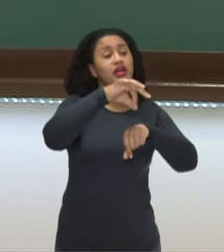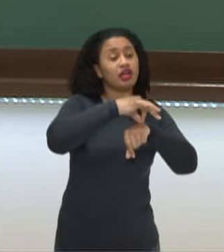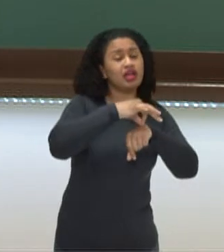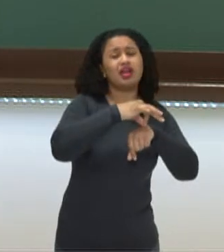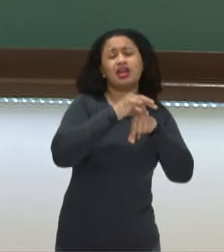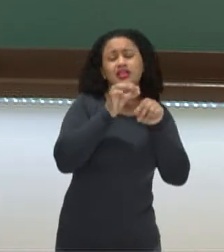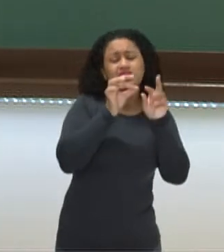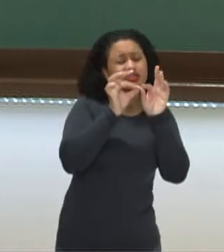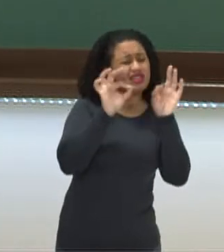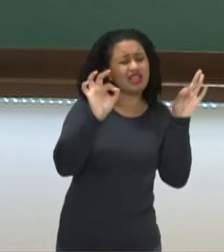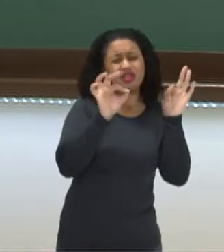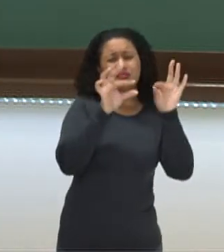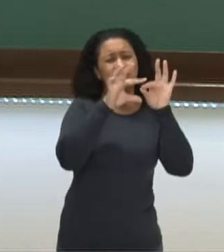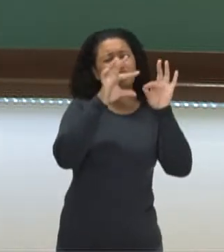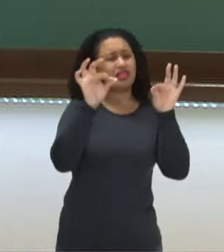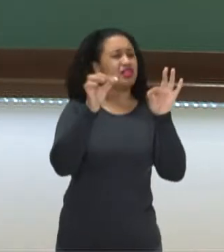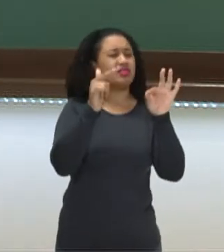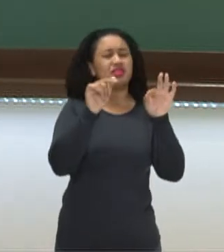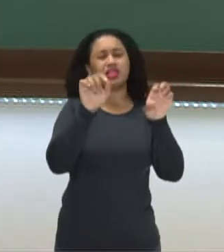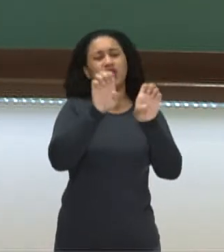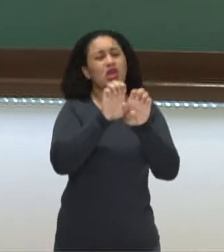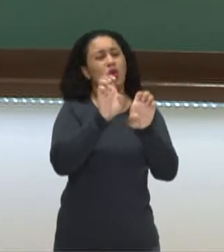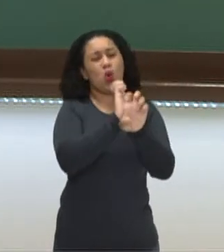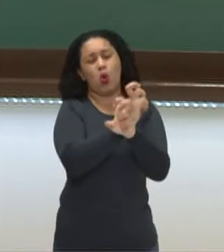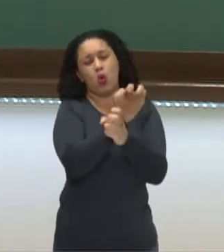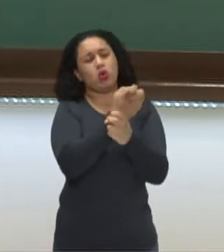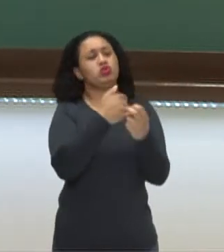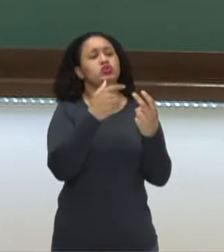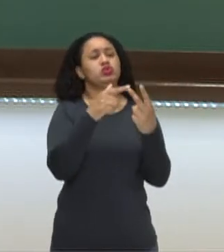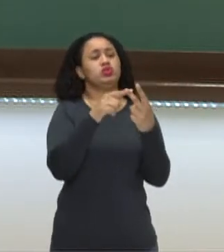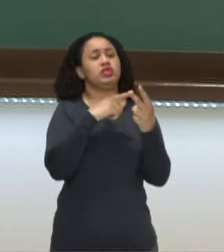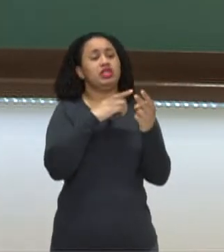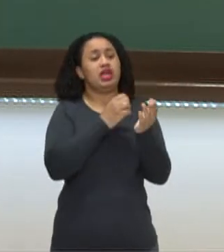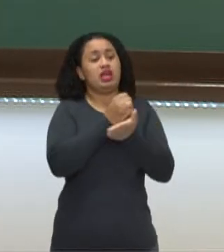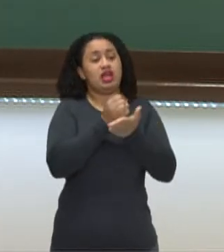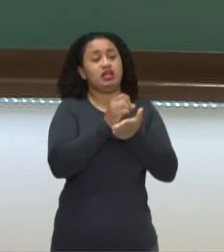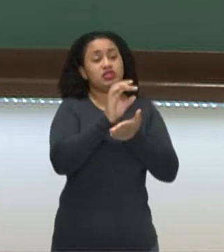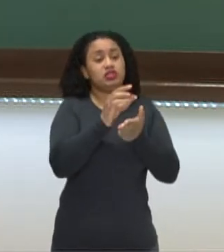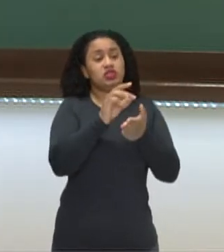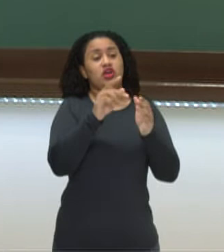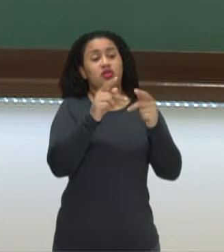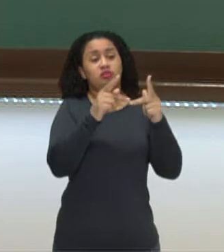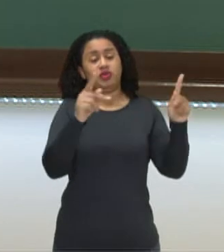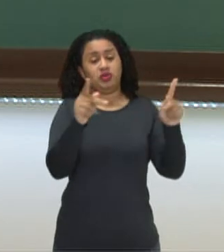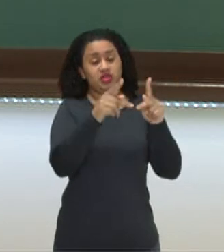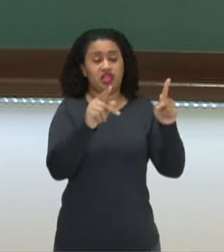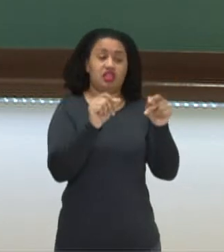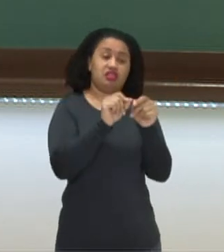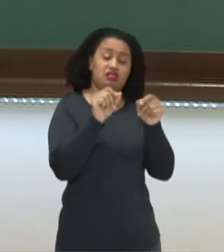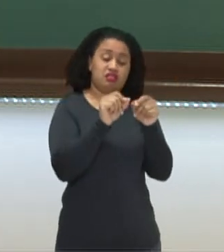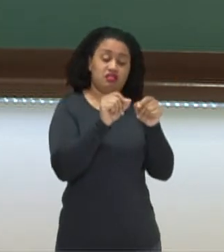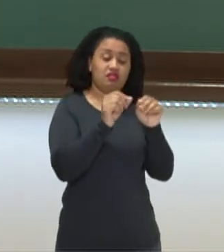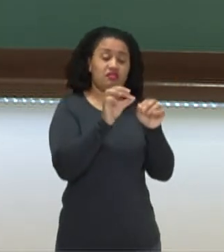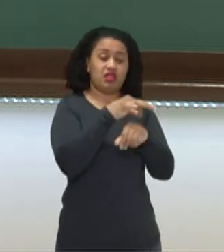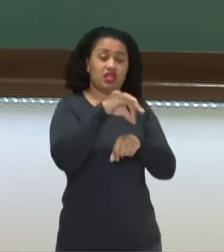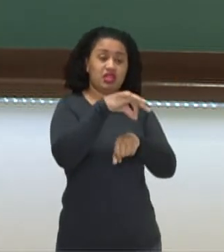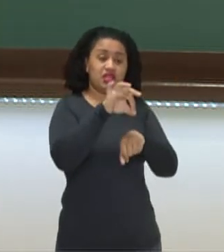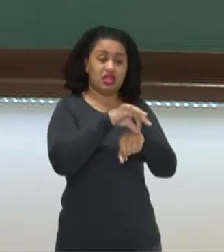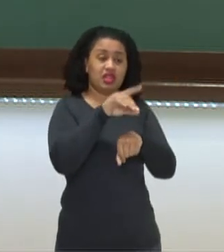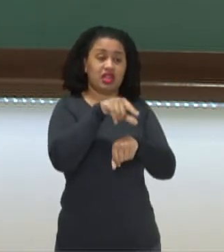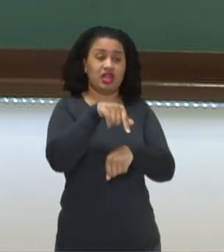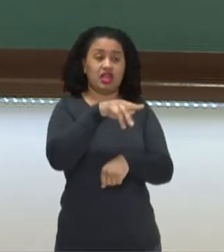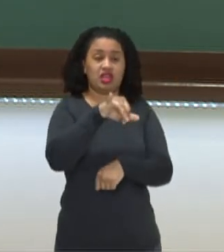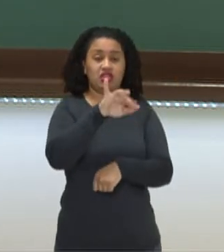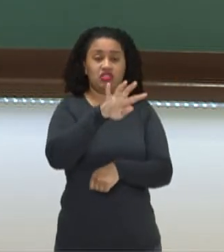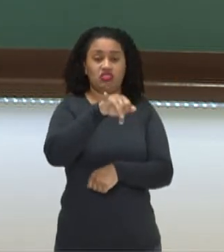ela é muito mais simples, ela não tem estrutura óssea. Ela tem basicamente proteínas que formam essa asa, que é a